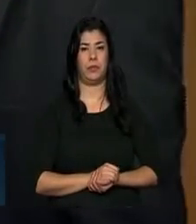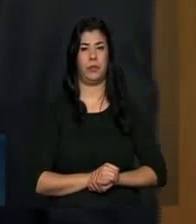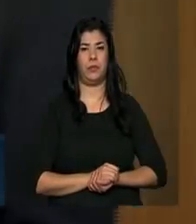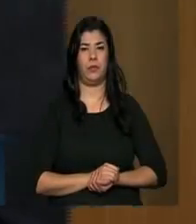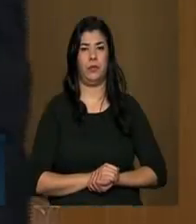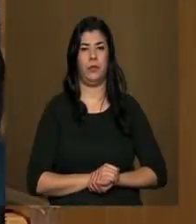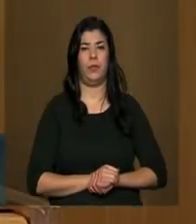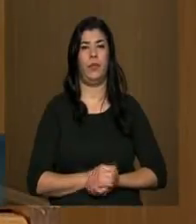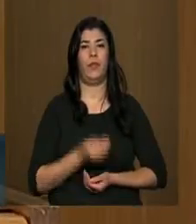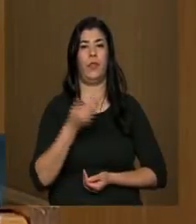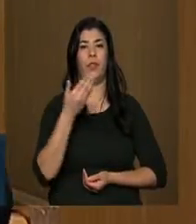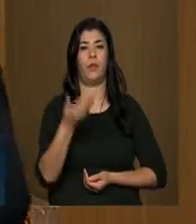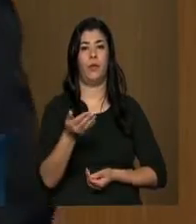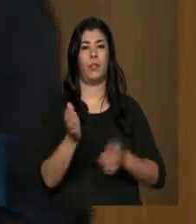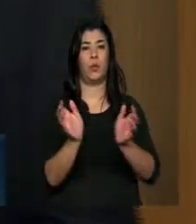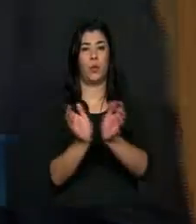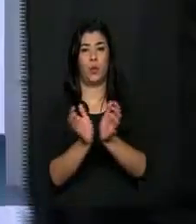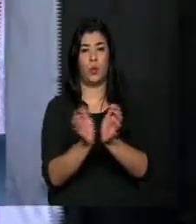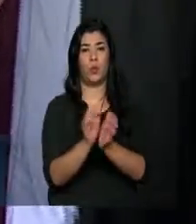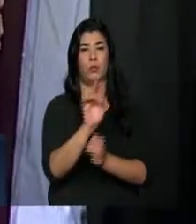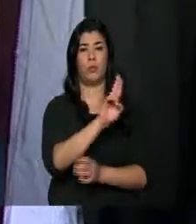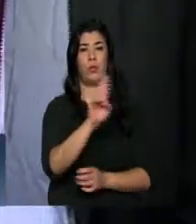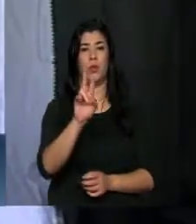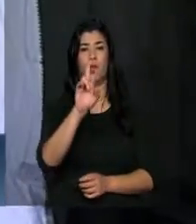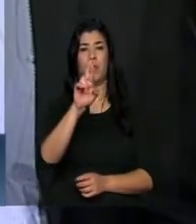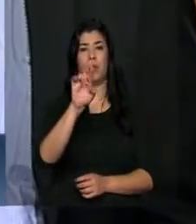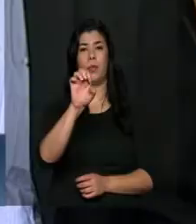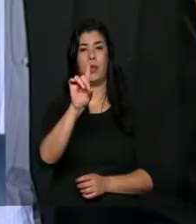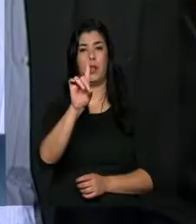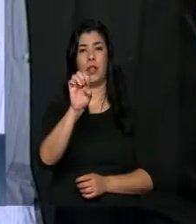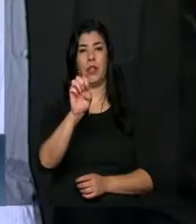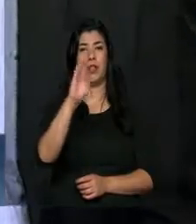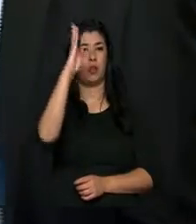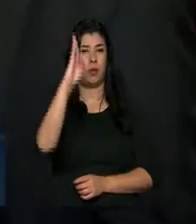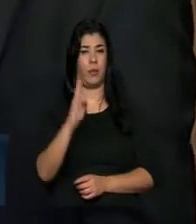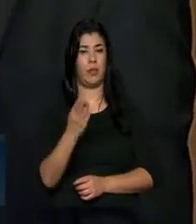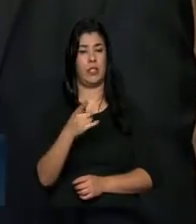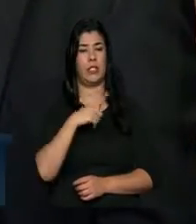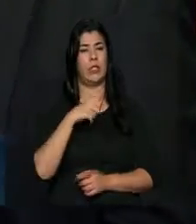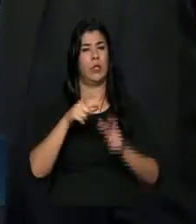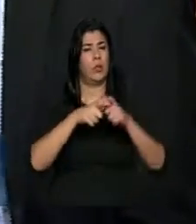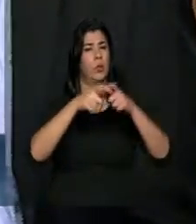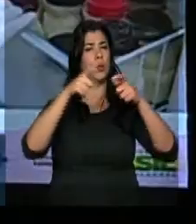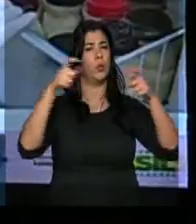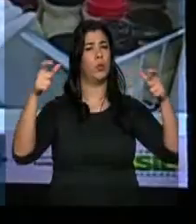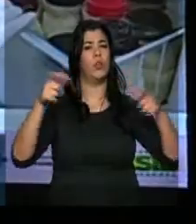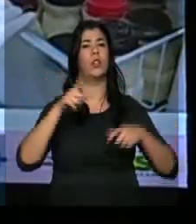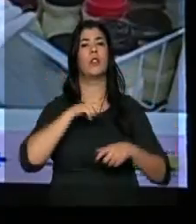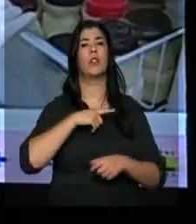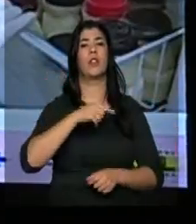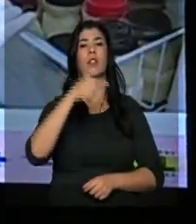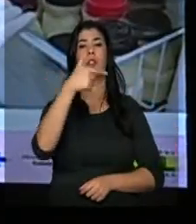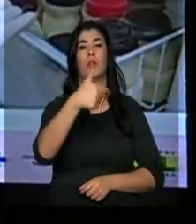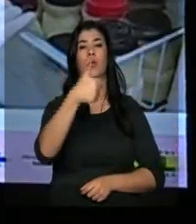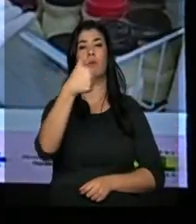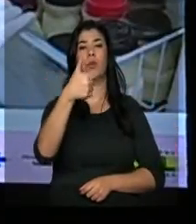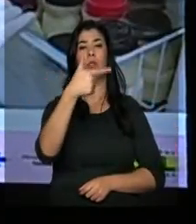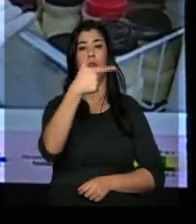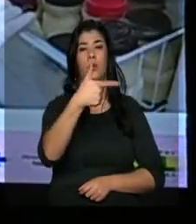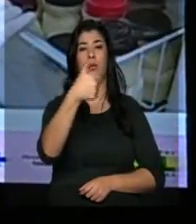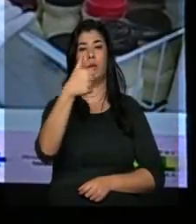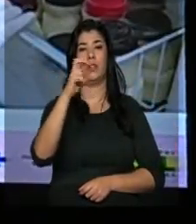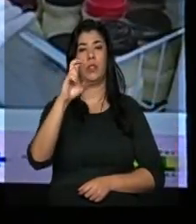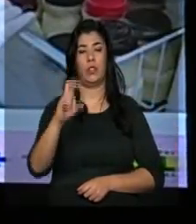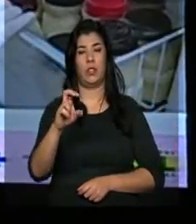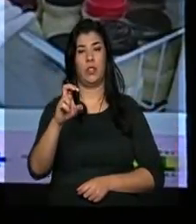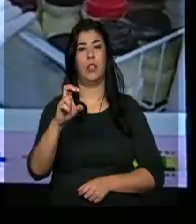A rede brasileira, ela é a maior e mais complexa do mundo. São 215 bancos espalhados por todos os cantos